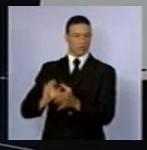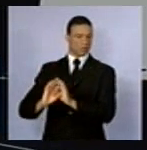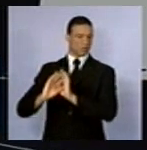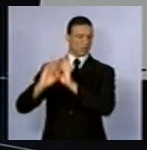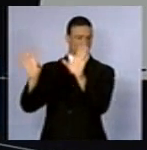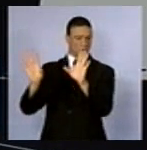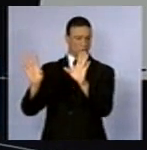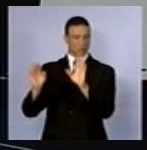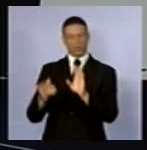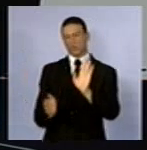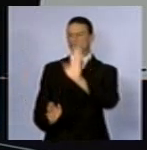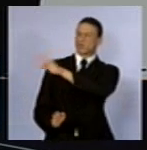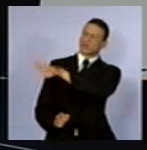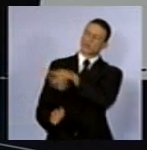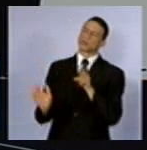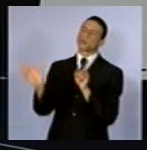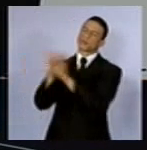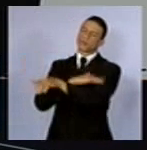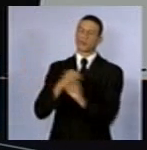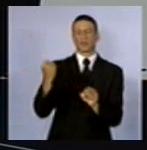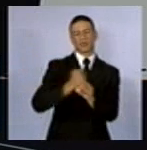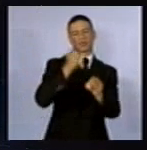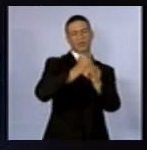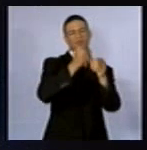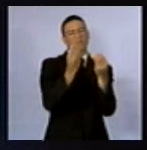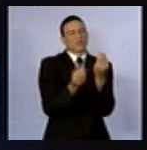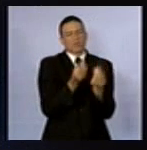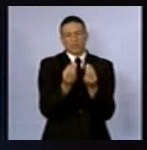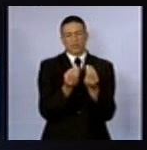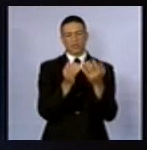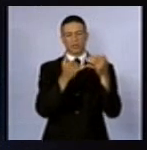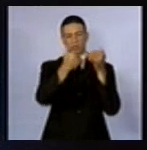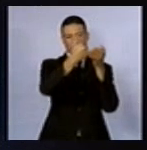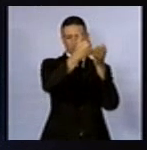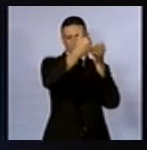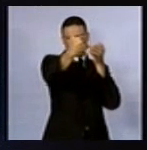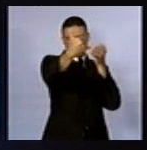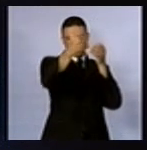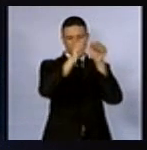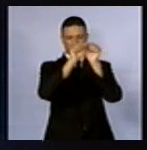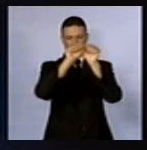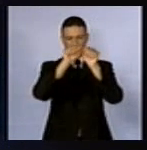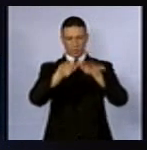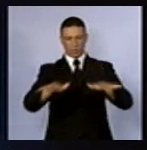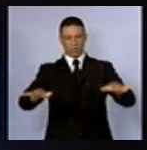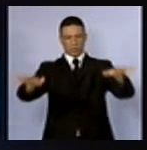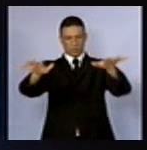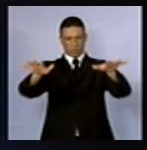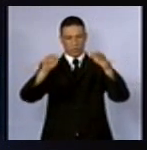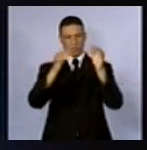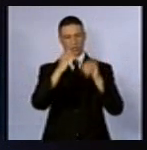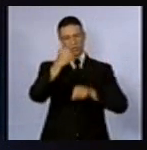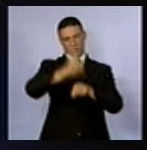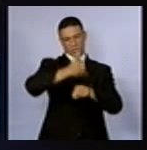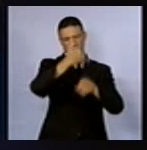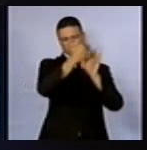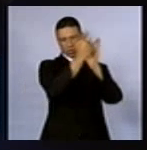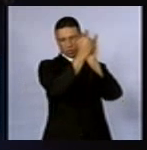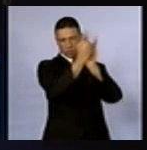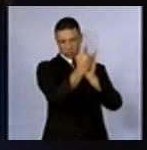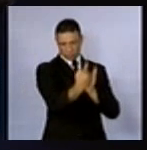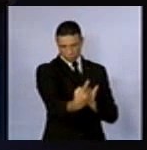compressão Que tipo de instalações se refere linhas de transmissão linhas de tensão eh